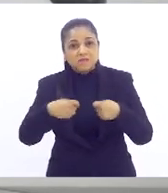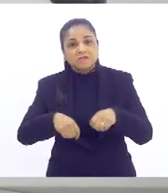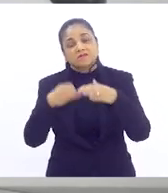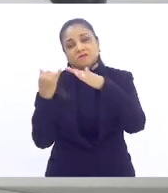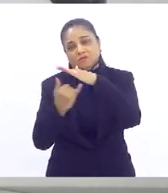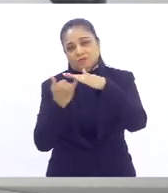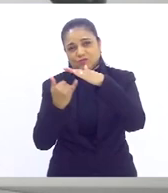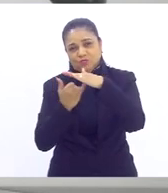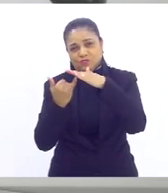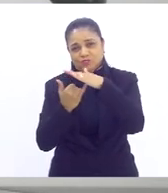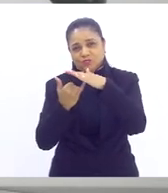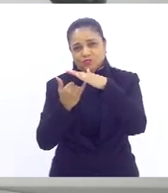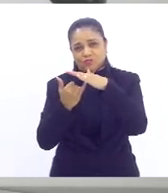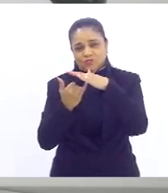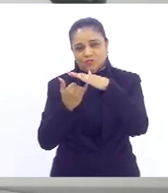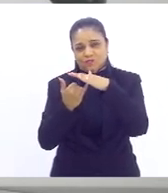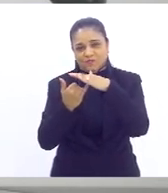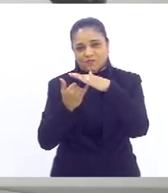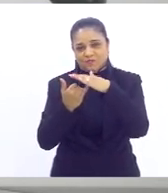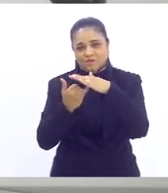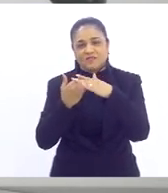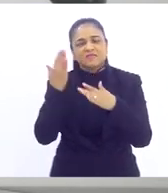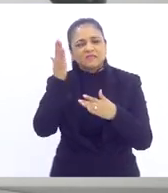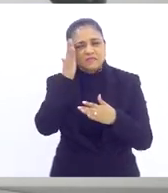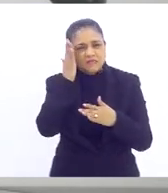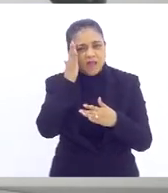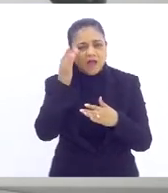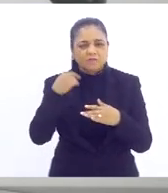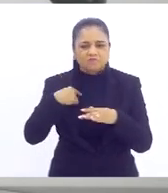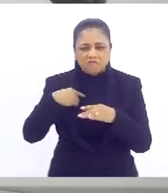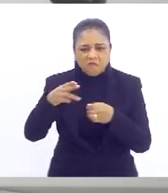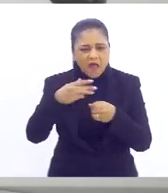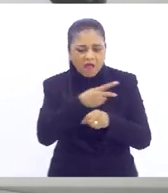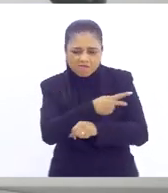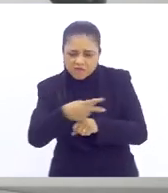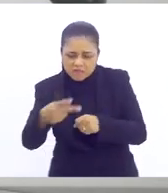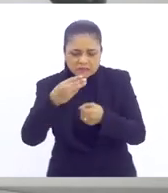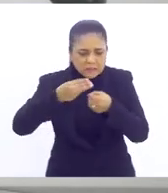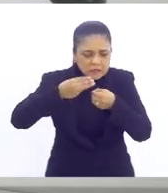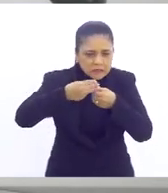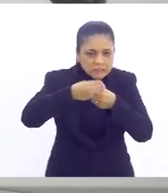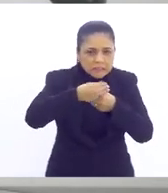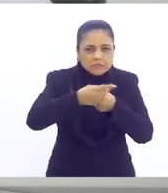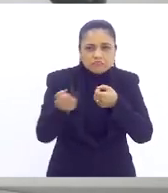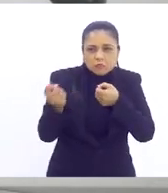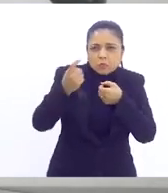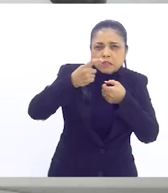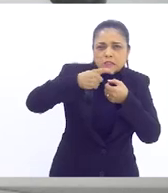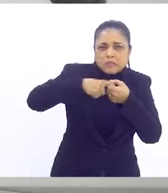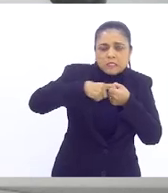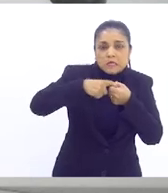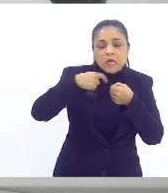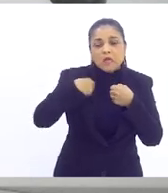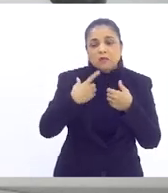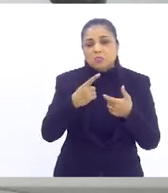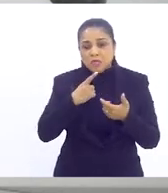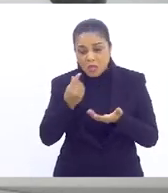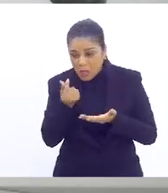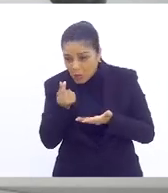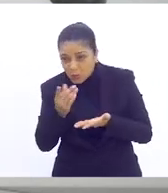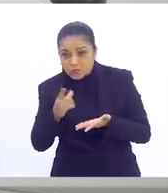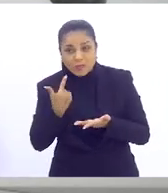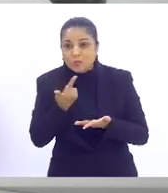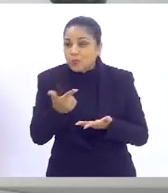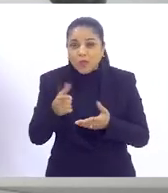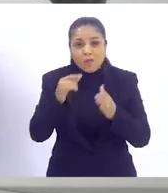Instituto a gente sabe a gente vai em alguns municípios lá do interior ele chega eu tenho recurso mas não tem quem